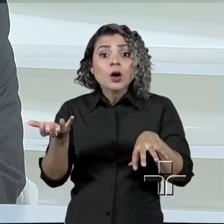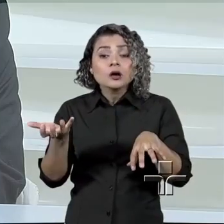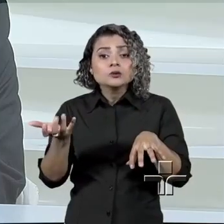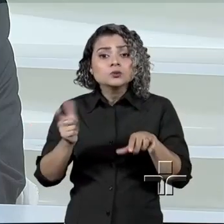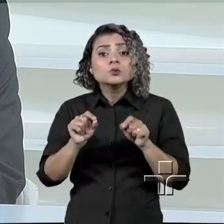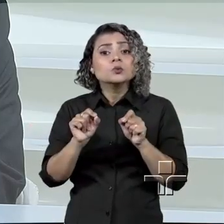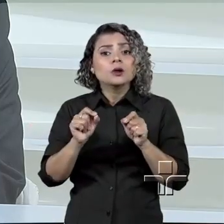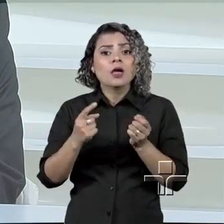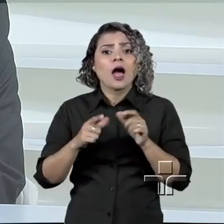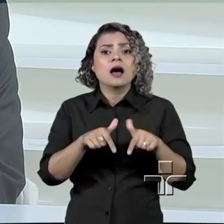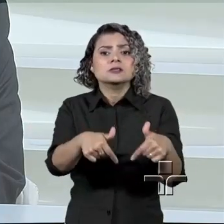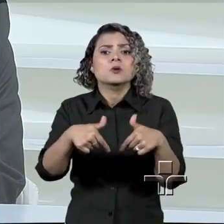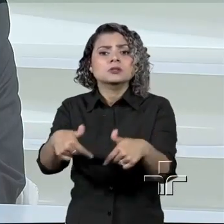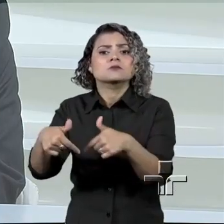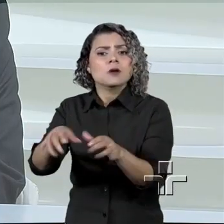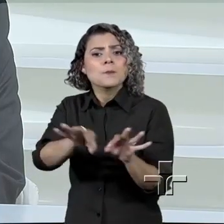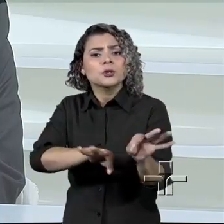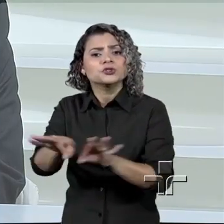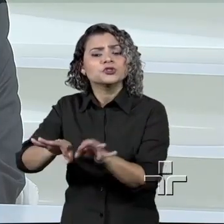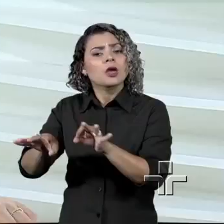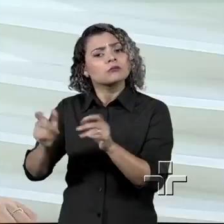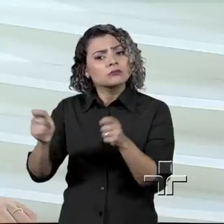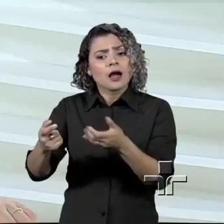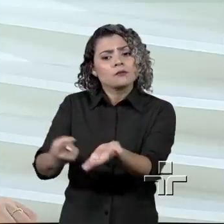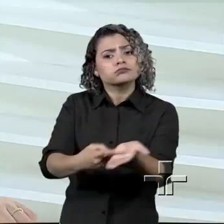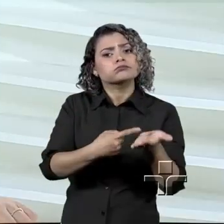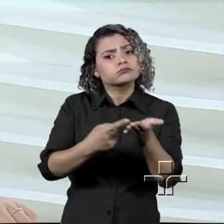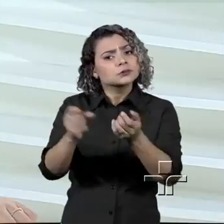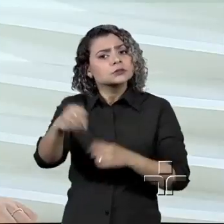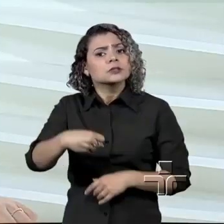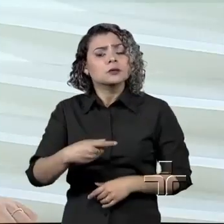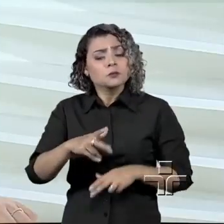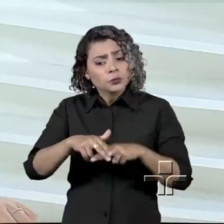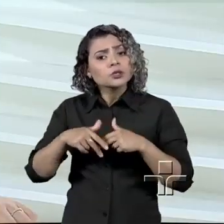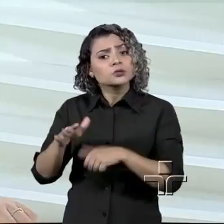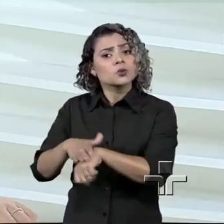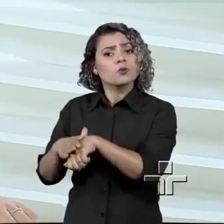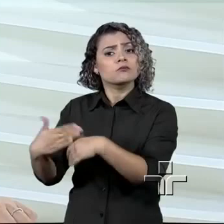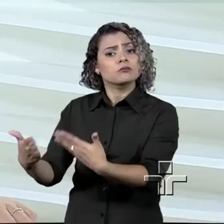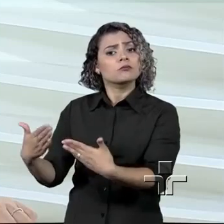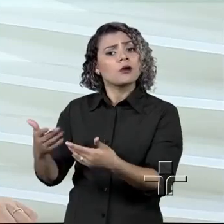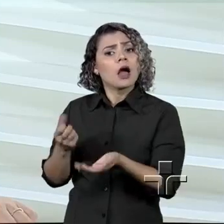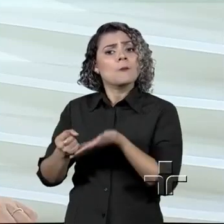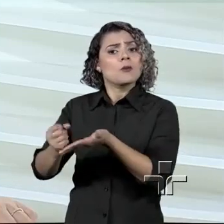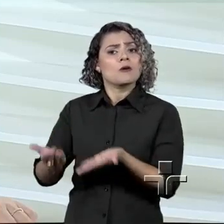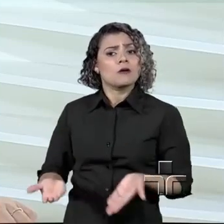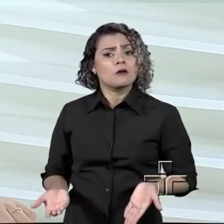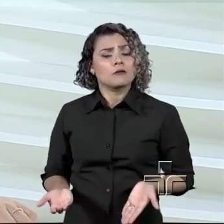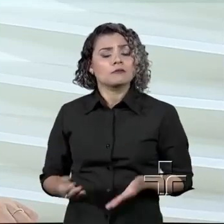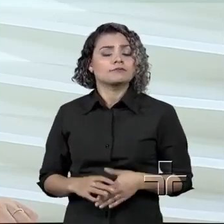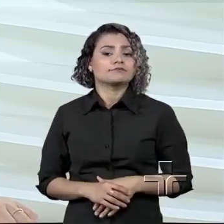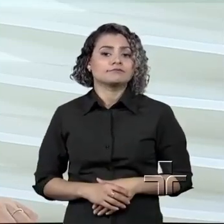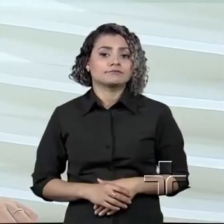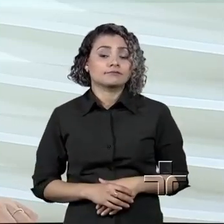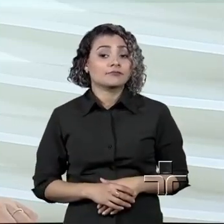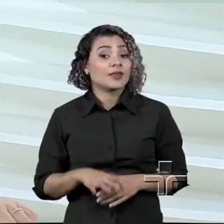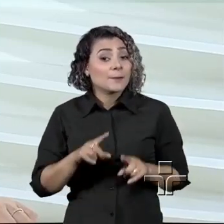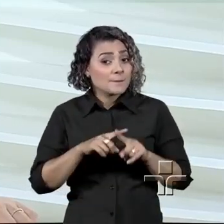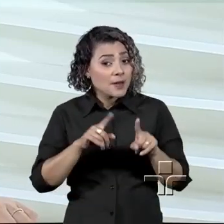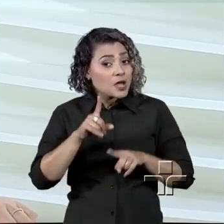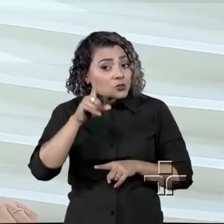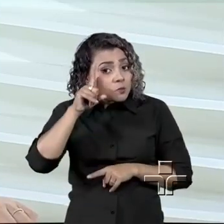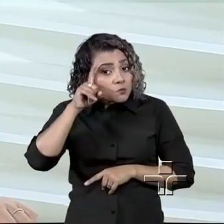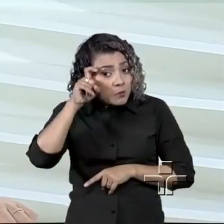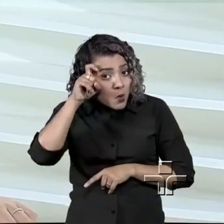várias ações e vice-versa. Então, essa foi a conversa. Agora, o Sérgio